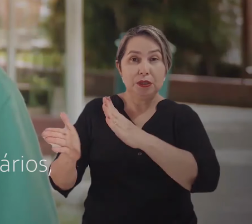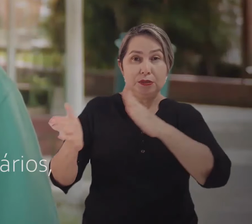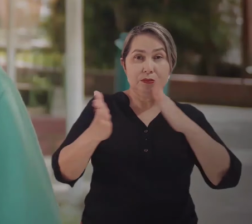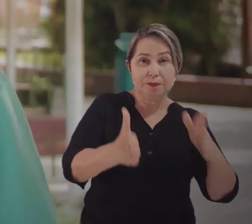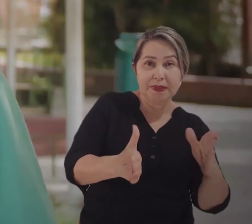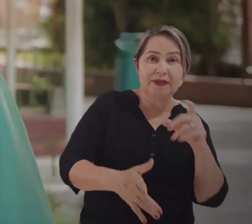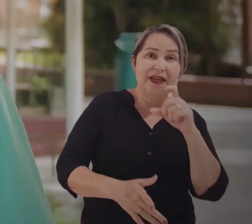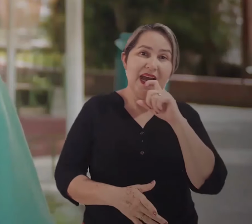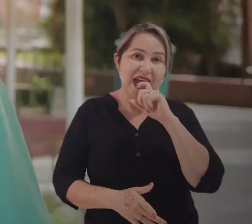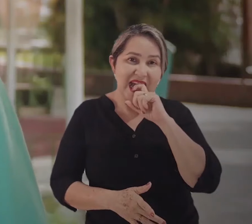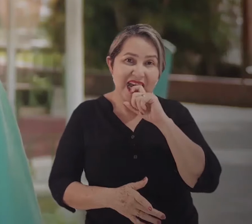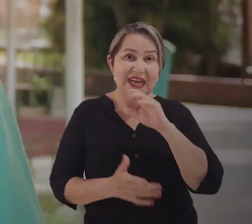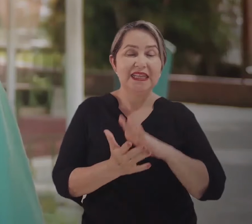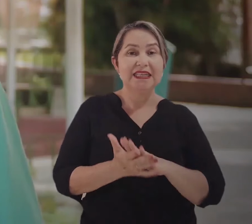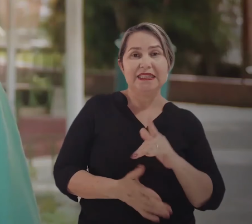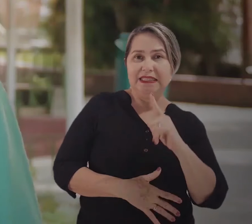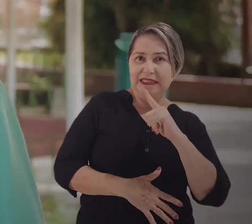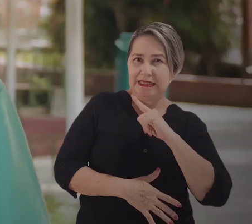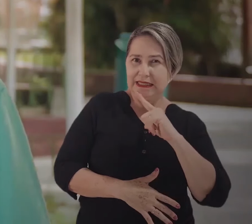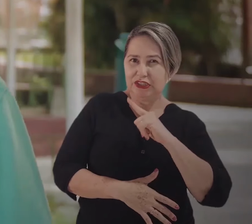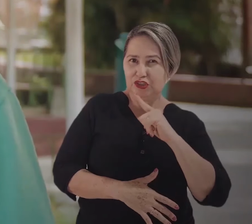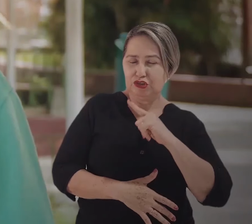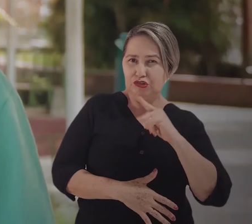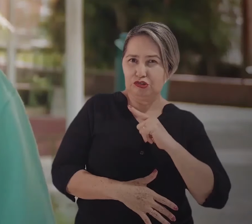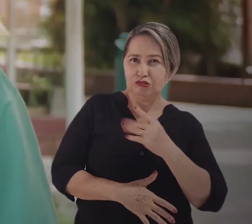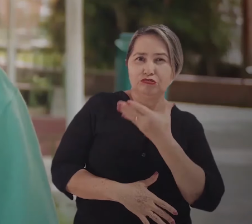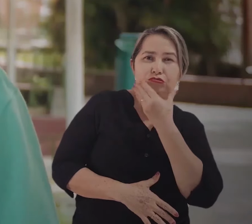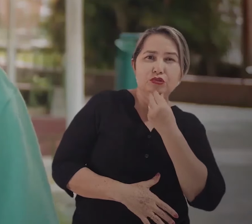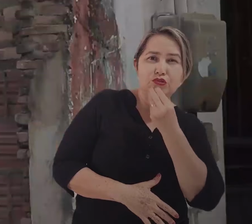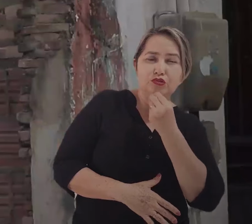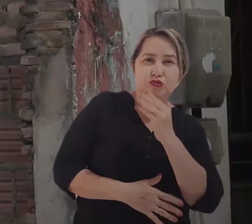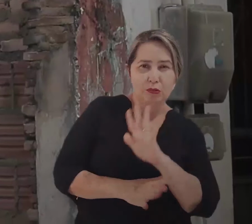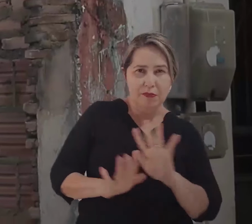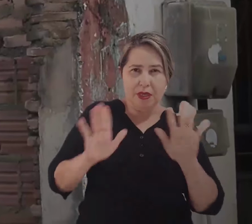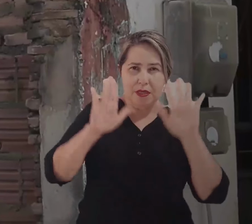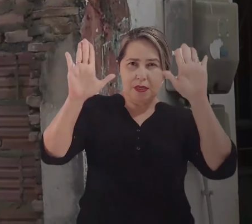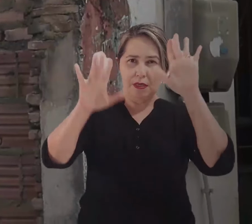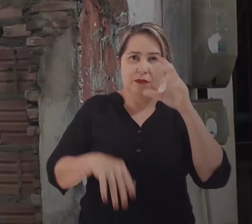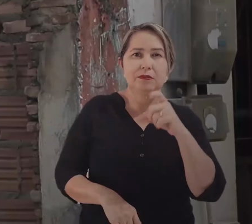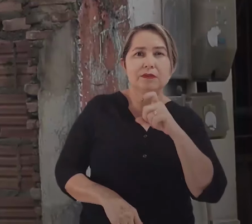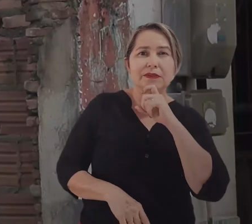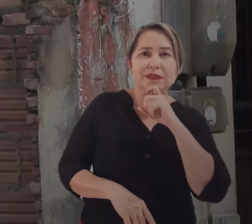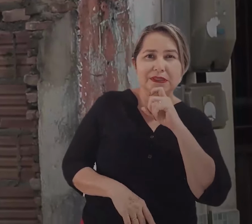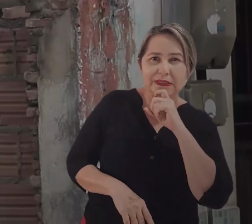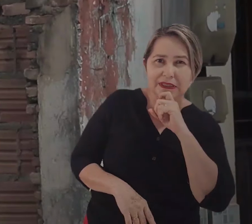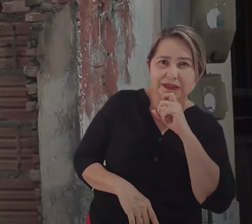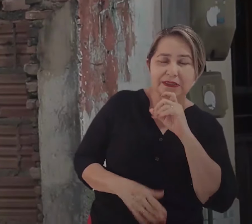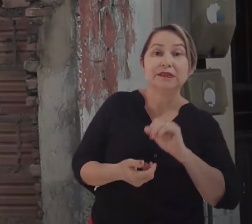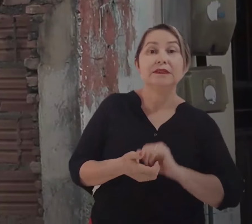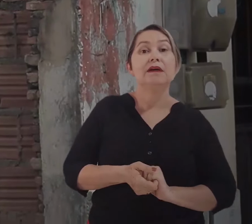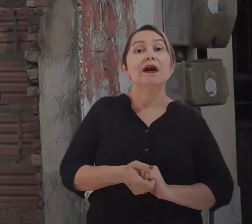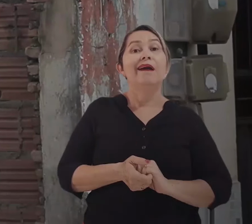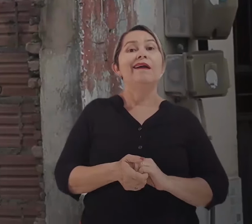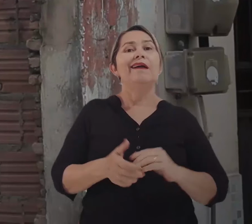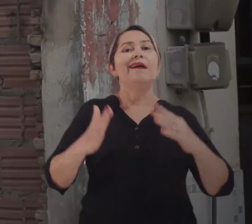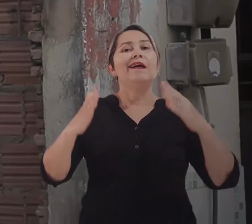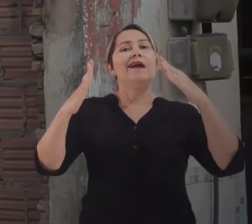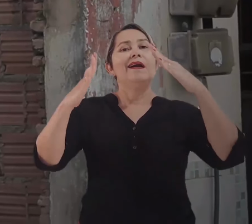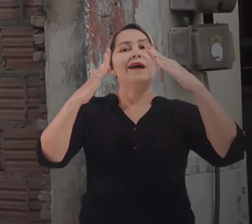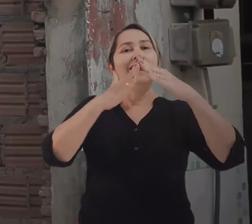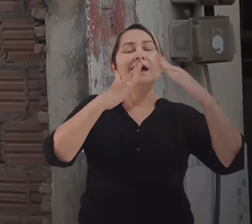né? Então nós tínhamos que é os barões da castanha. E aí, a maioria das casas, elas são